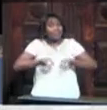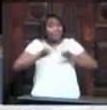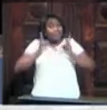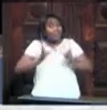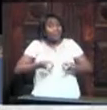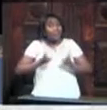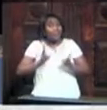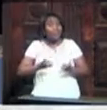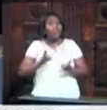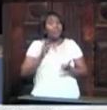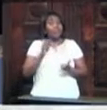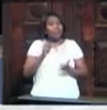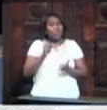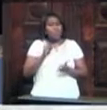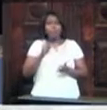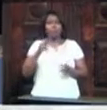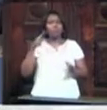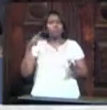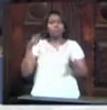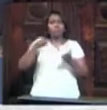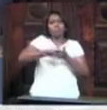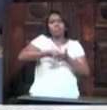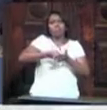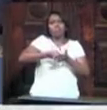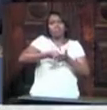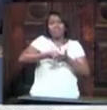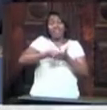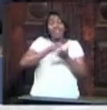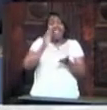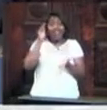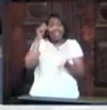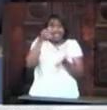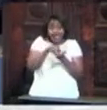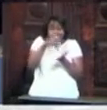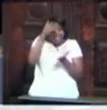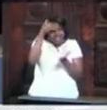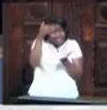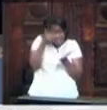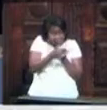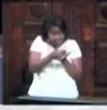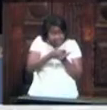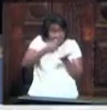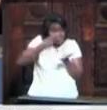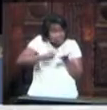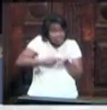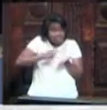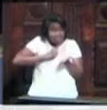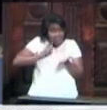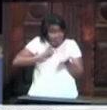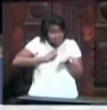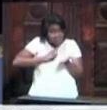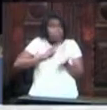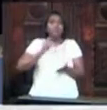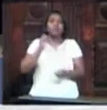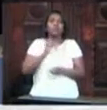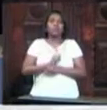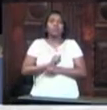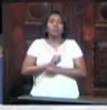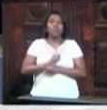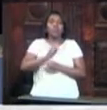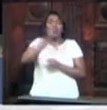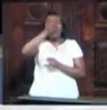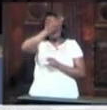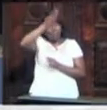permanentemente em obstrução, até que os acordos sejam cumpridos com os bombeiros